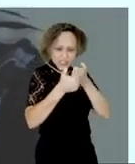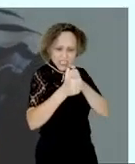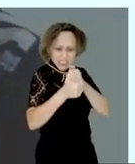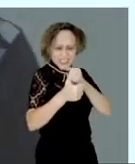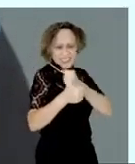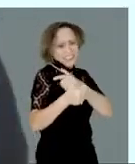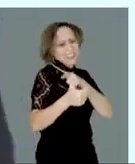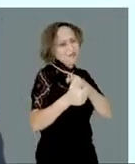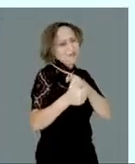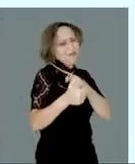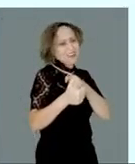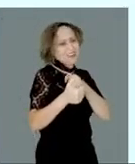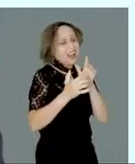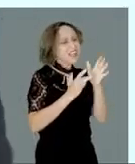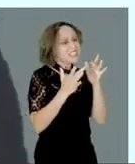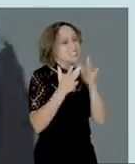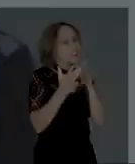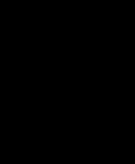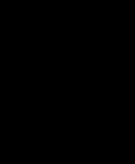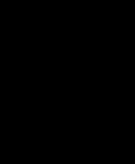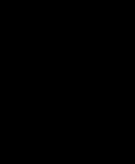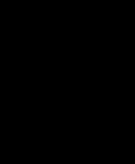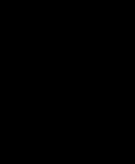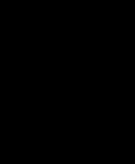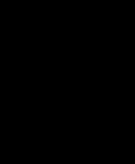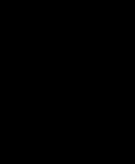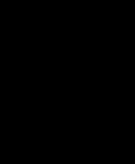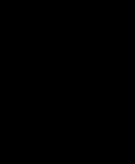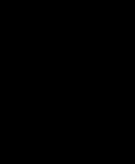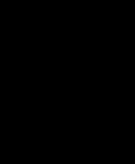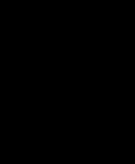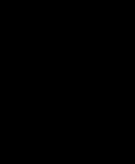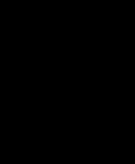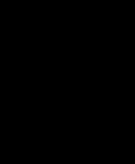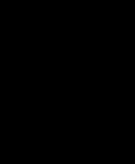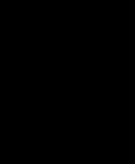Nós precisamos derrotar.